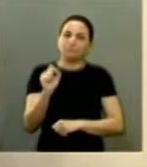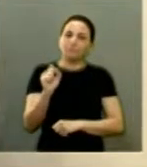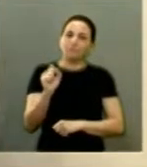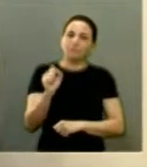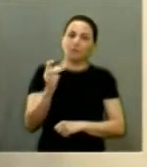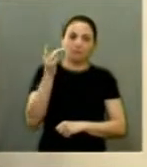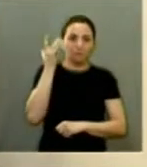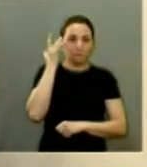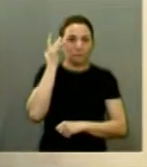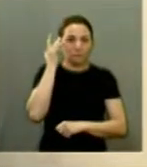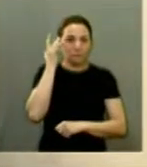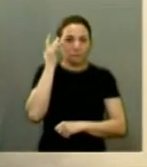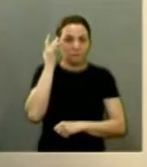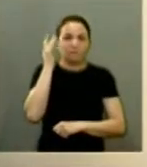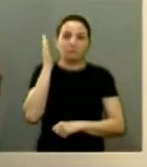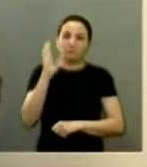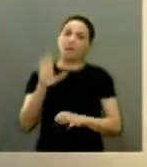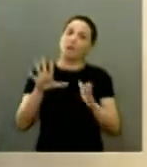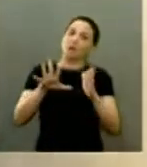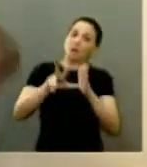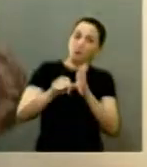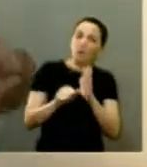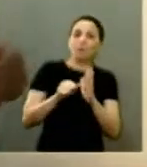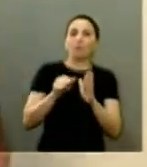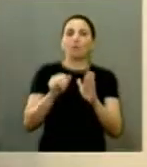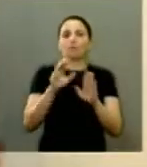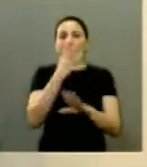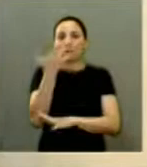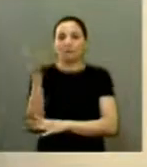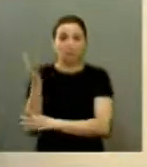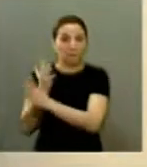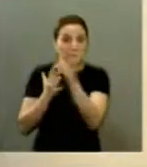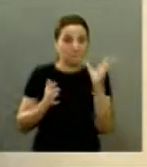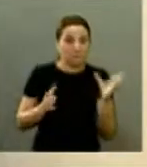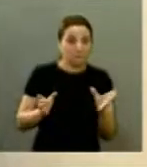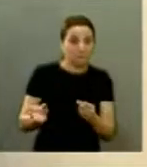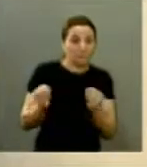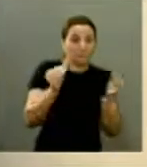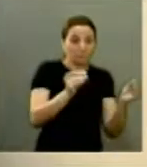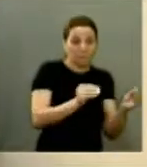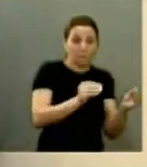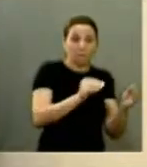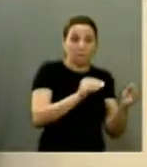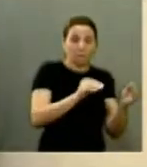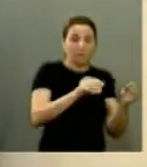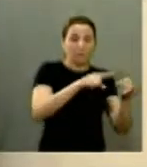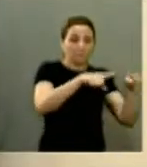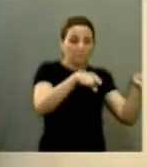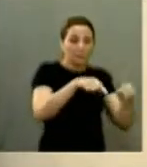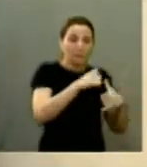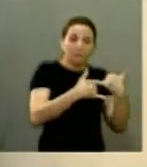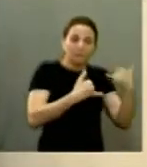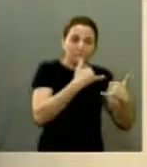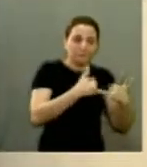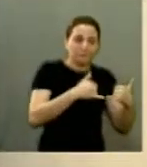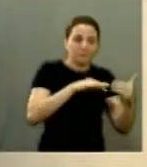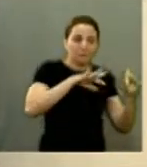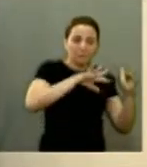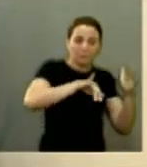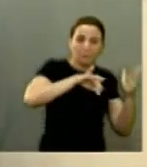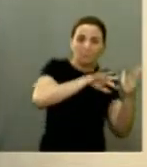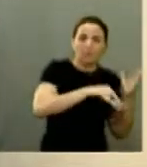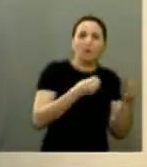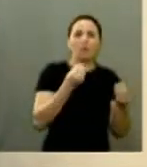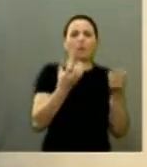onde está numa área de lazer, a pessoa roubou da praça e levou para a área de lazer com piscina. Então, é uma coisa assim que não dá